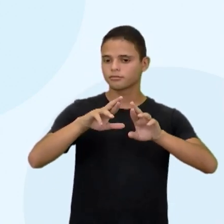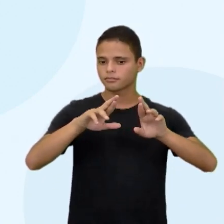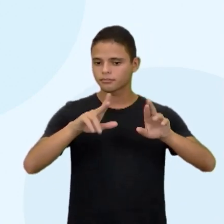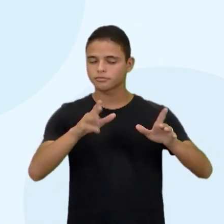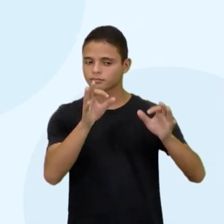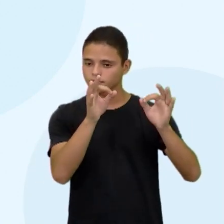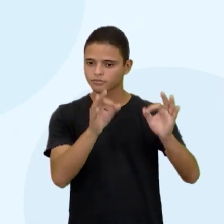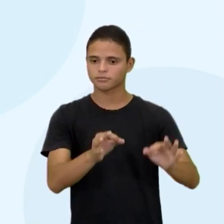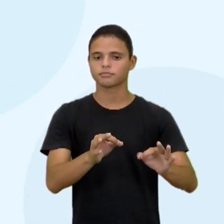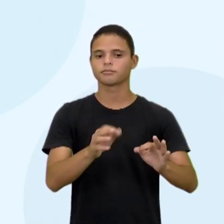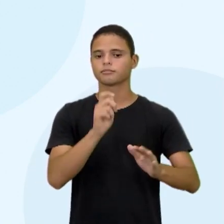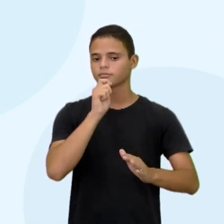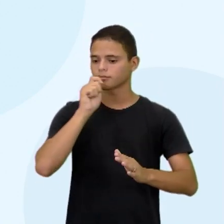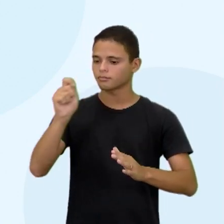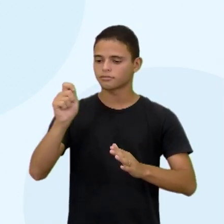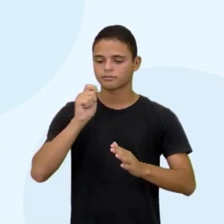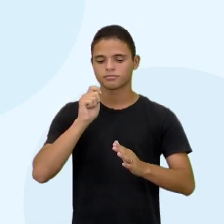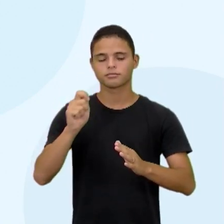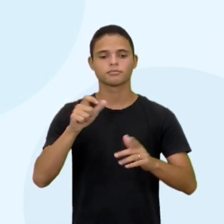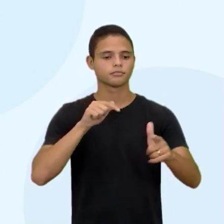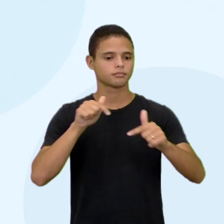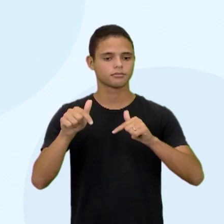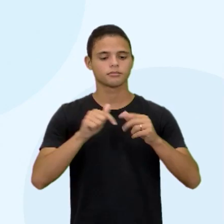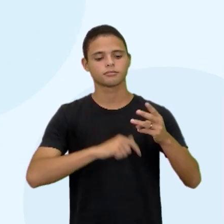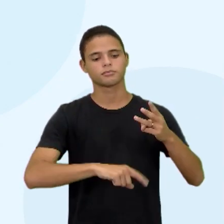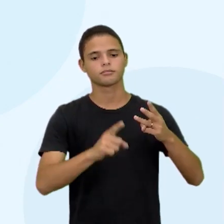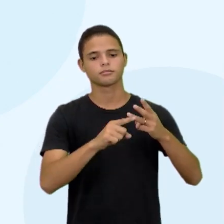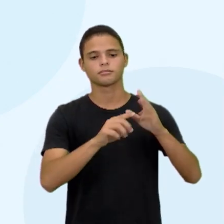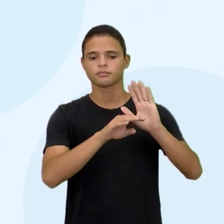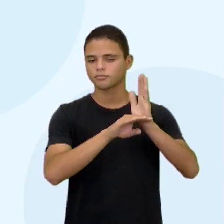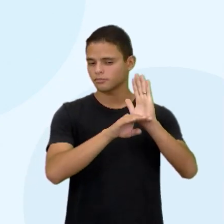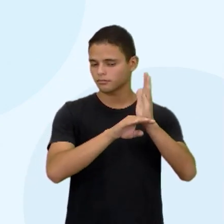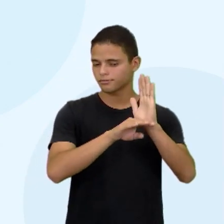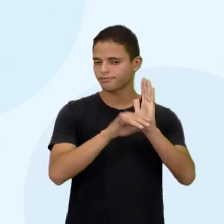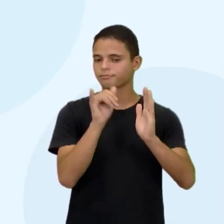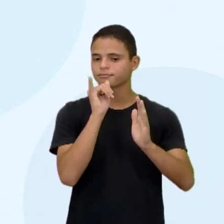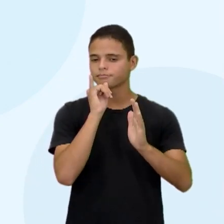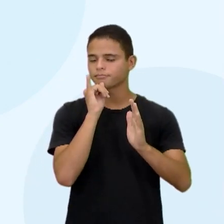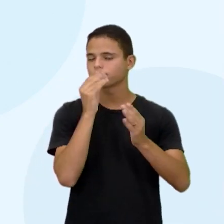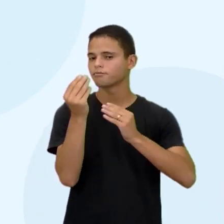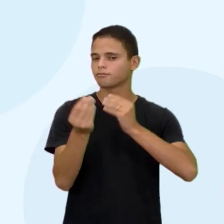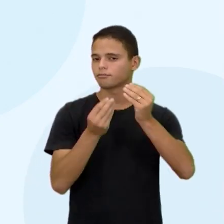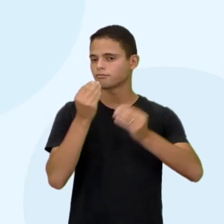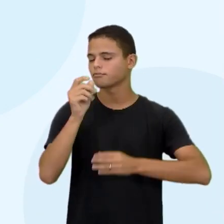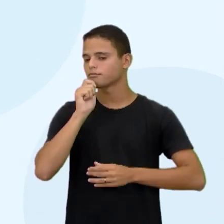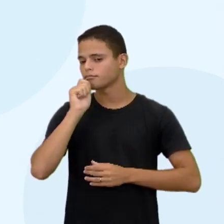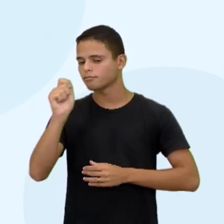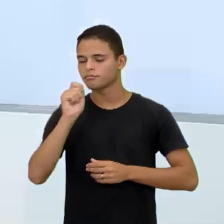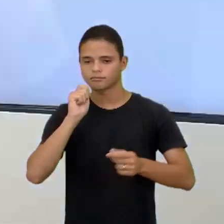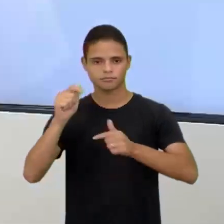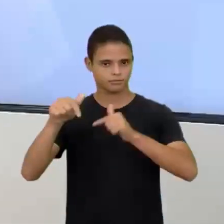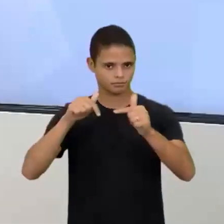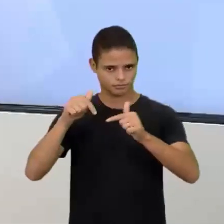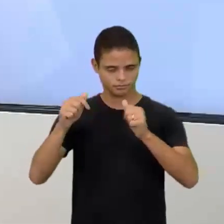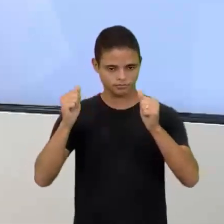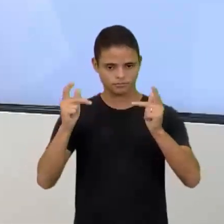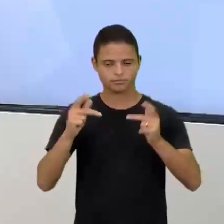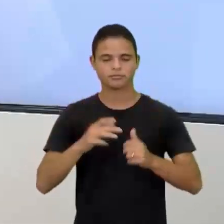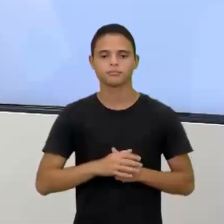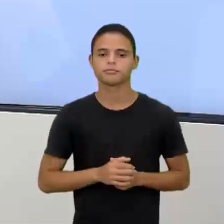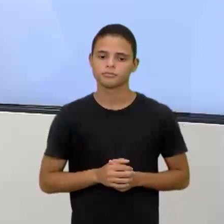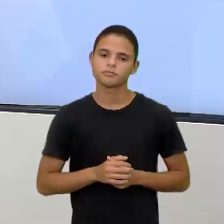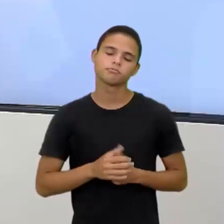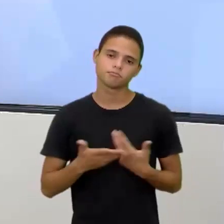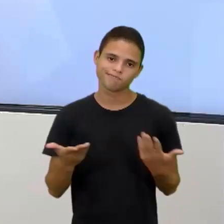emprego, vídeo exemplo de entrevista de emprego. Então a gente trabalhou com a entrevista de emprego, que é a